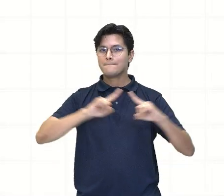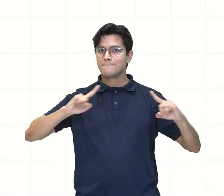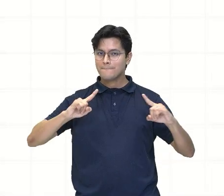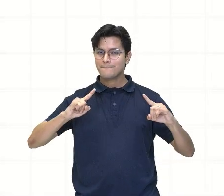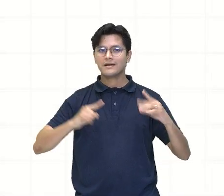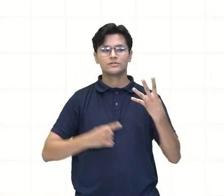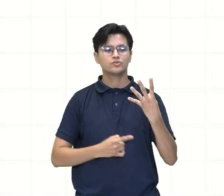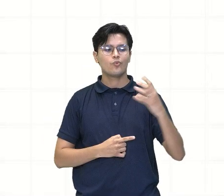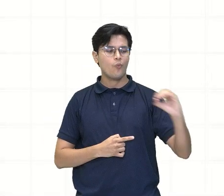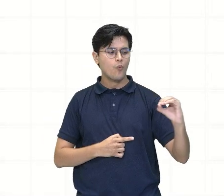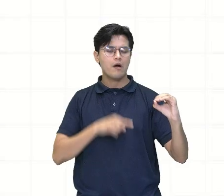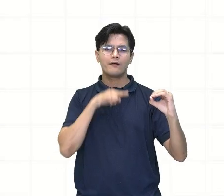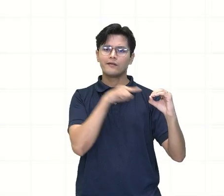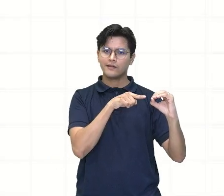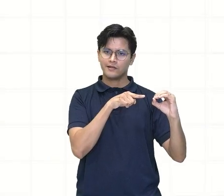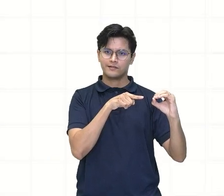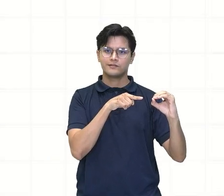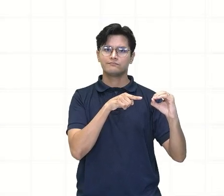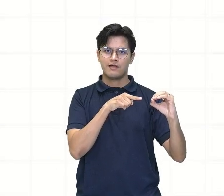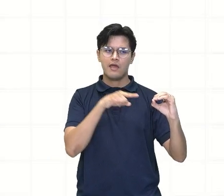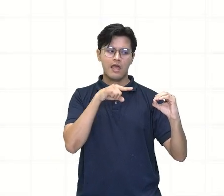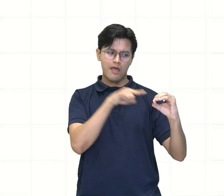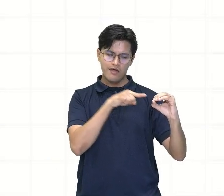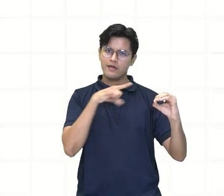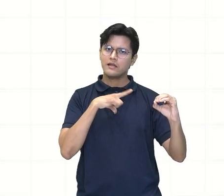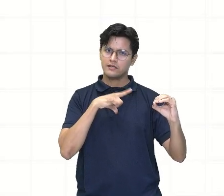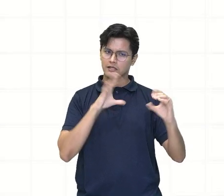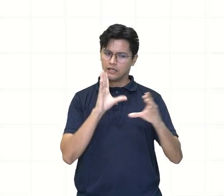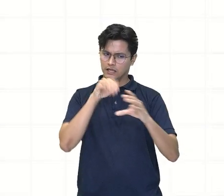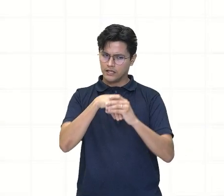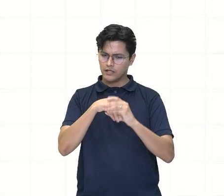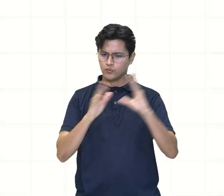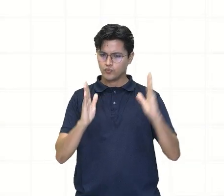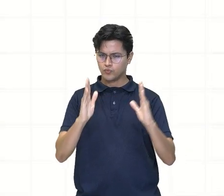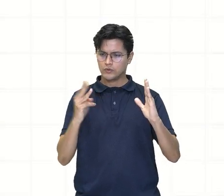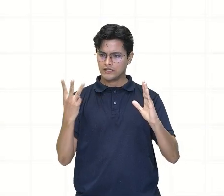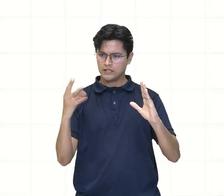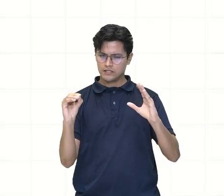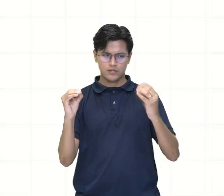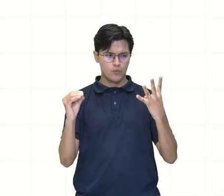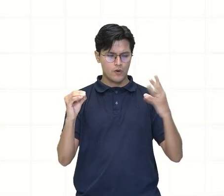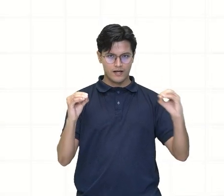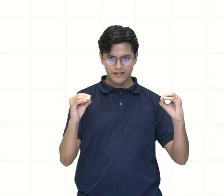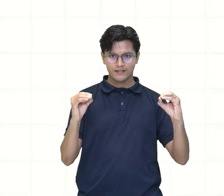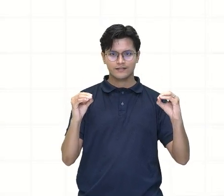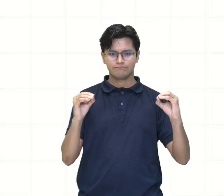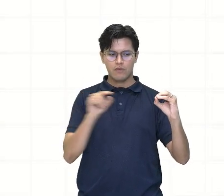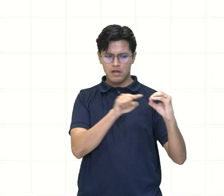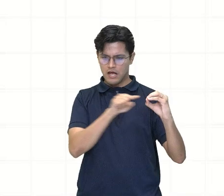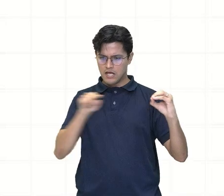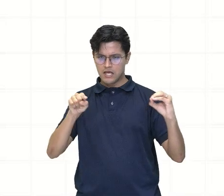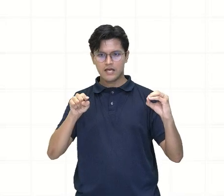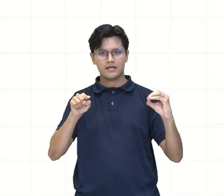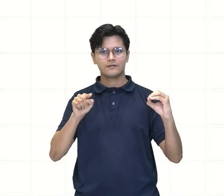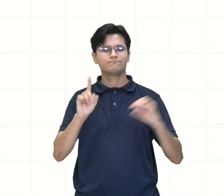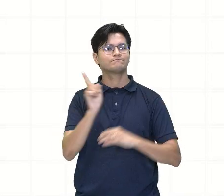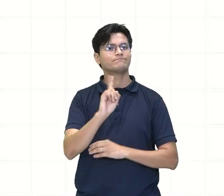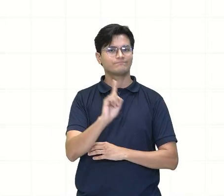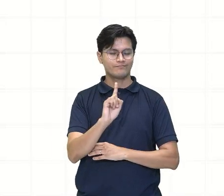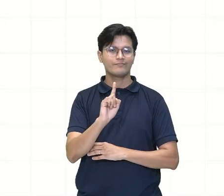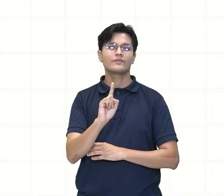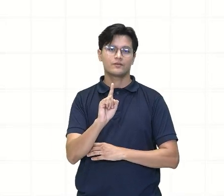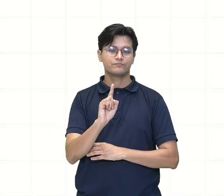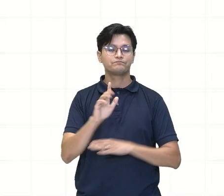não está entre 30 e 40. Tá bom? Quando eu digo que está entre, eu só posso contar